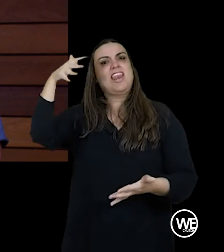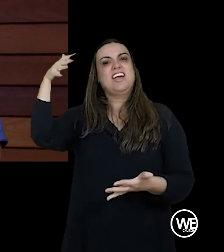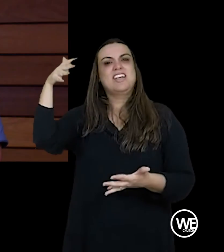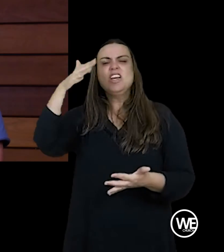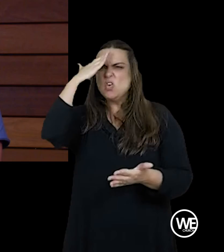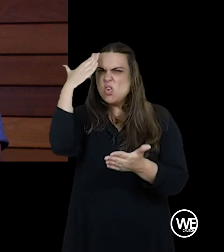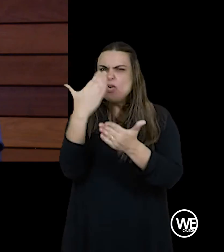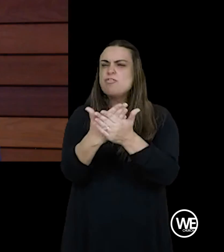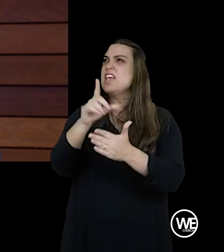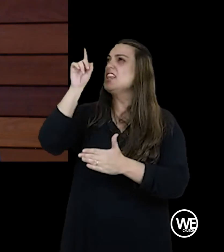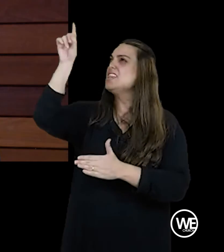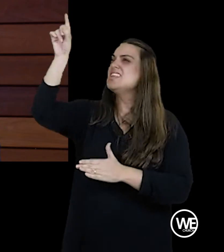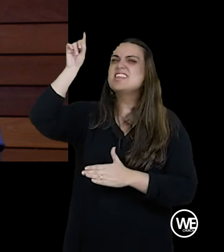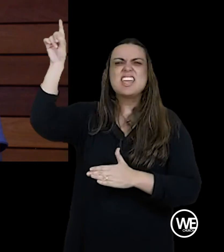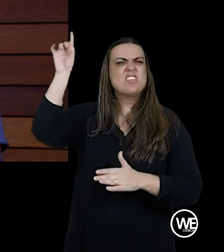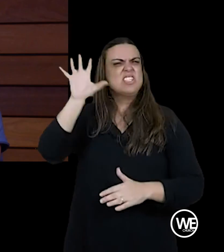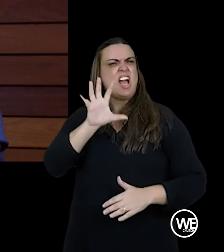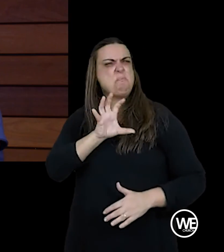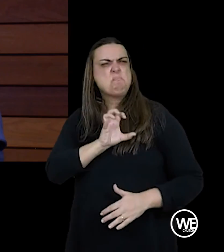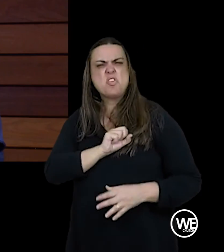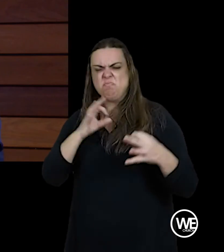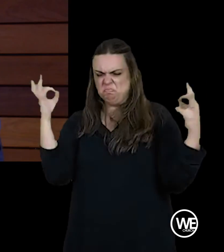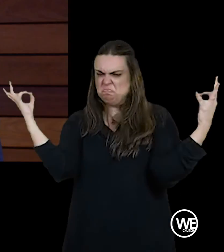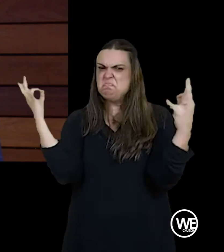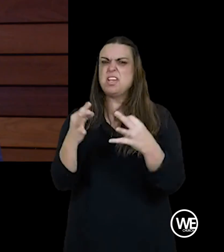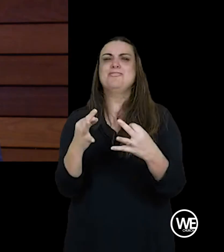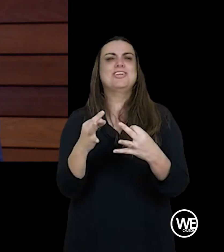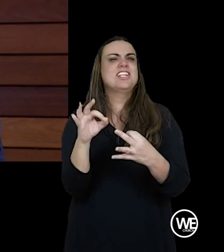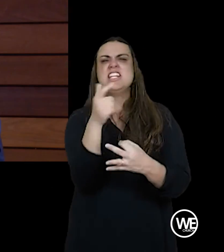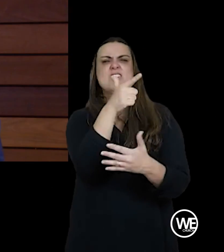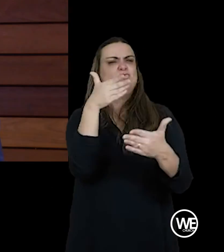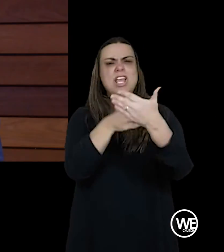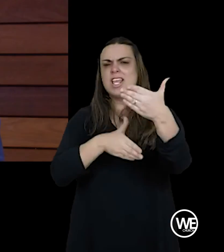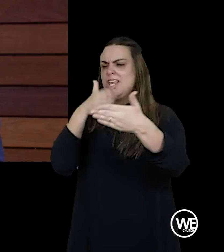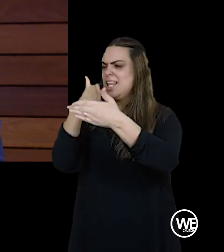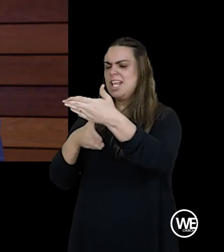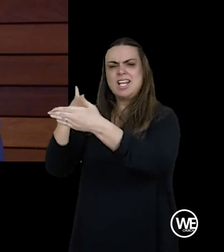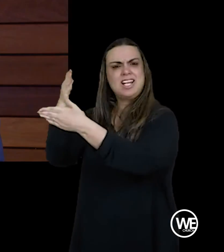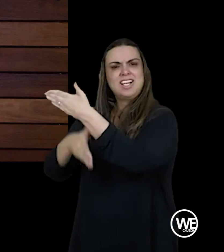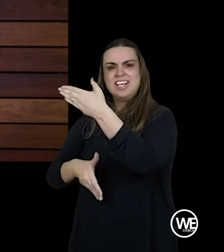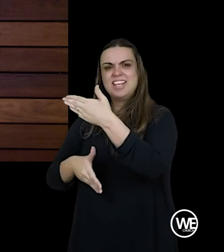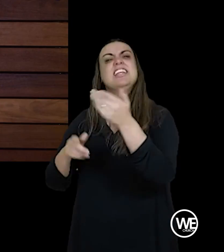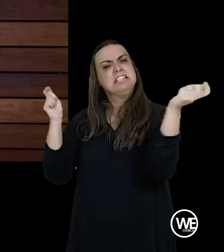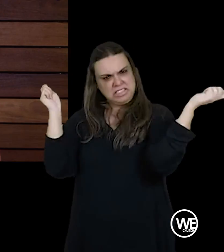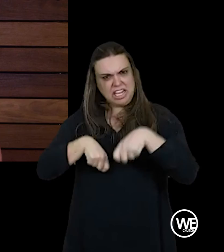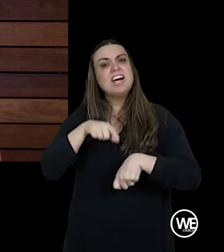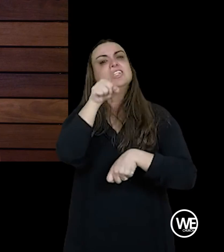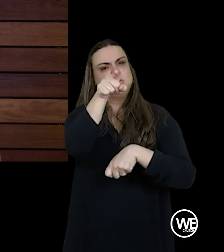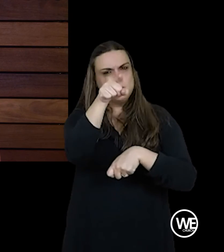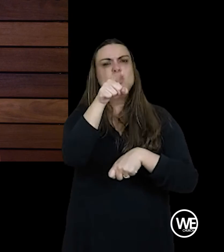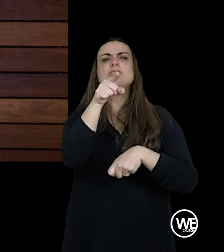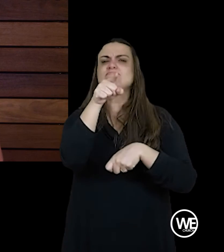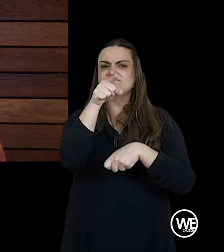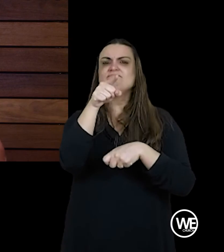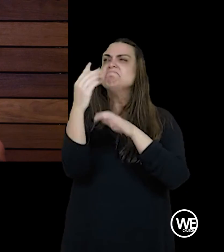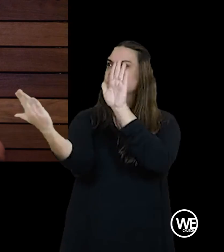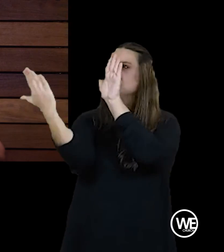do impossível, do amor incondicional, que não tem nenhum obstáculo possível de chegarmos a